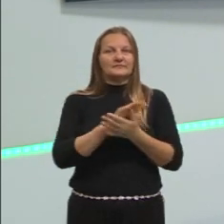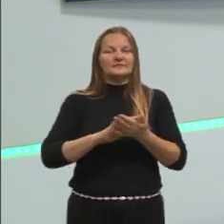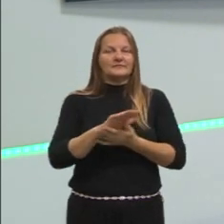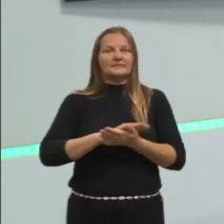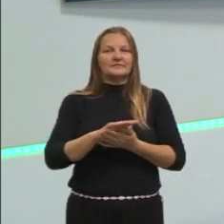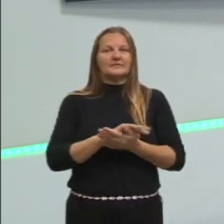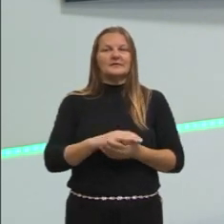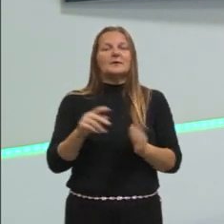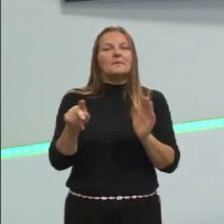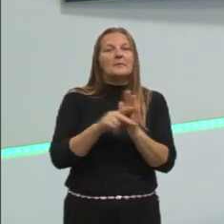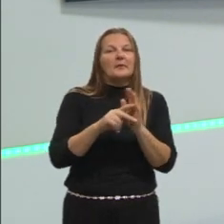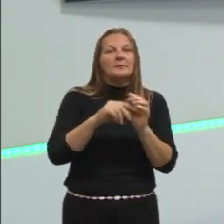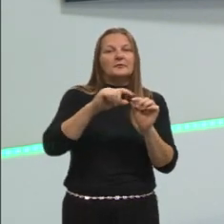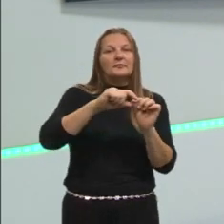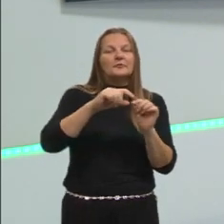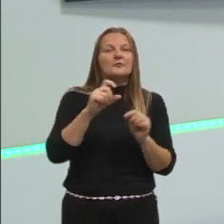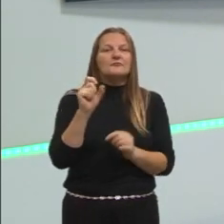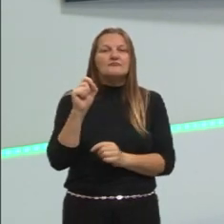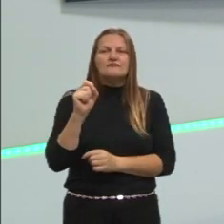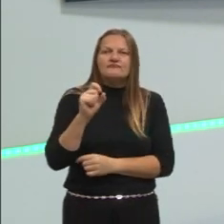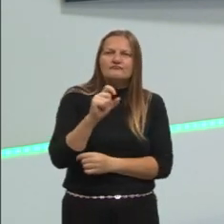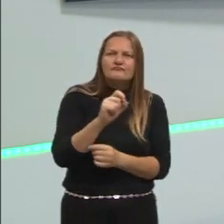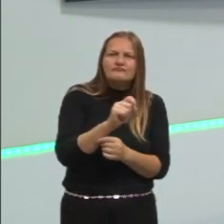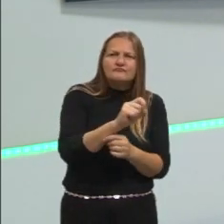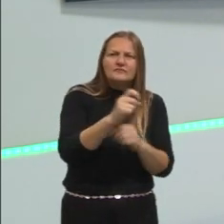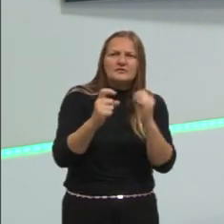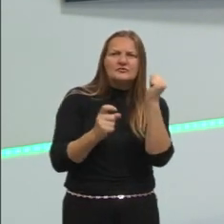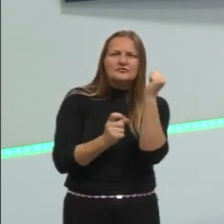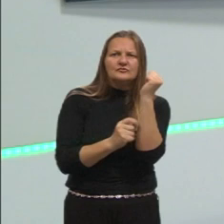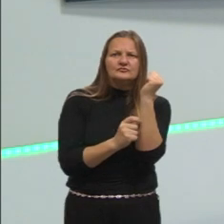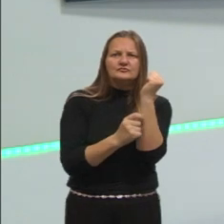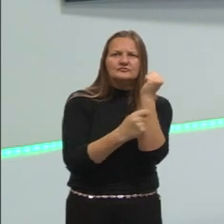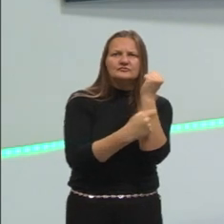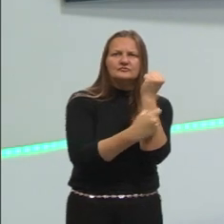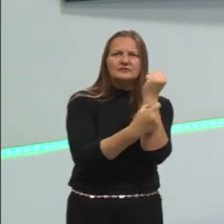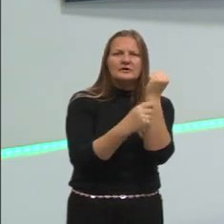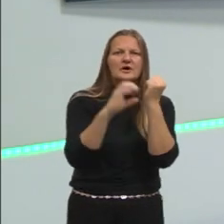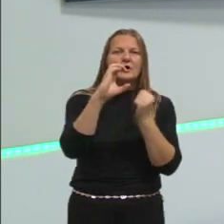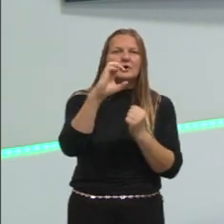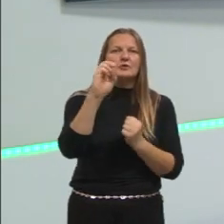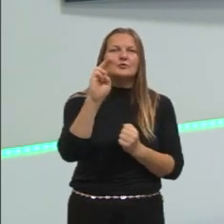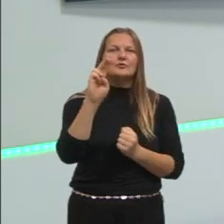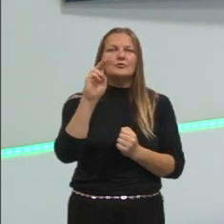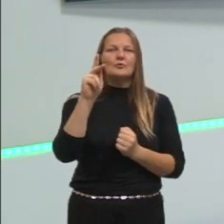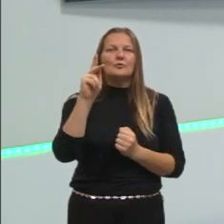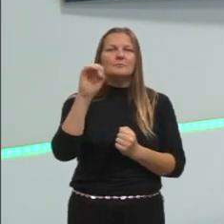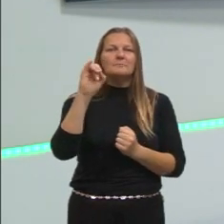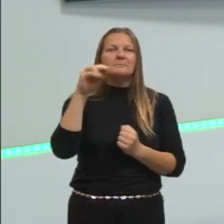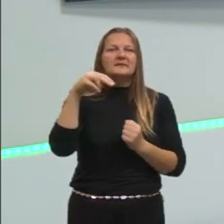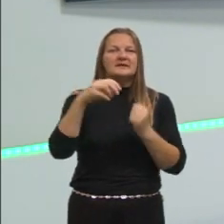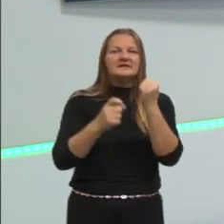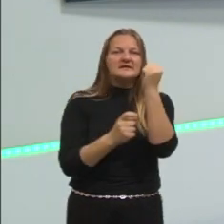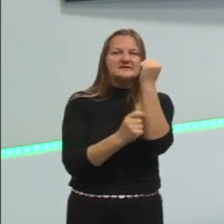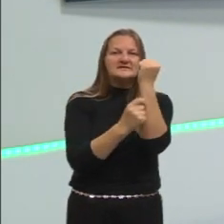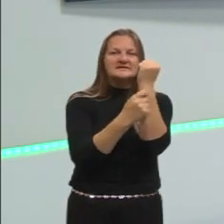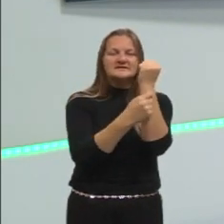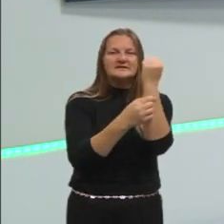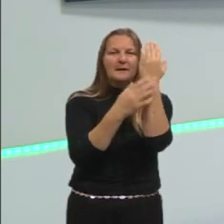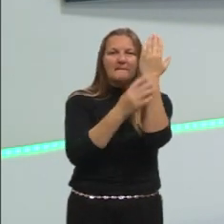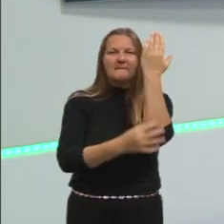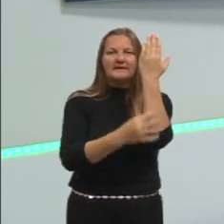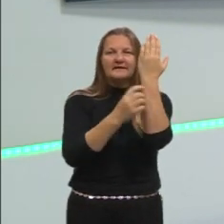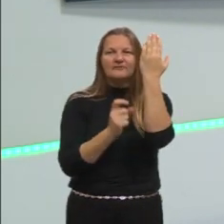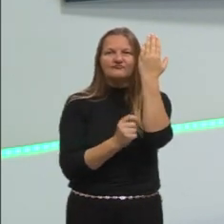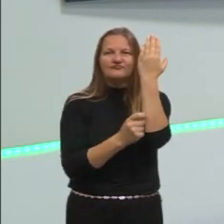organismo são os cupins por isso que eles têm essa esse poder de consumir a madeira inclusive dos nossos móveis da nossa casa